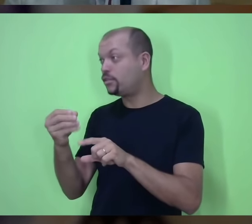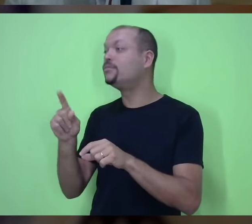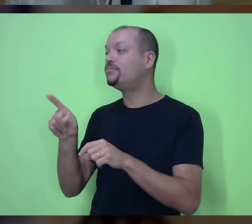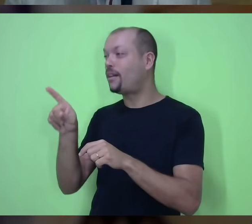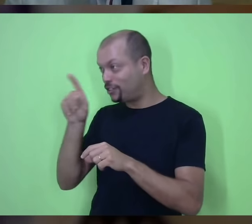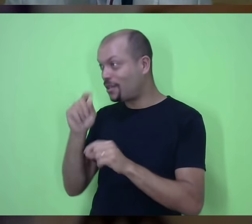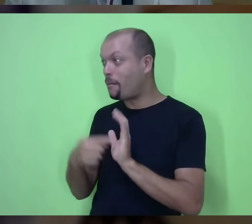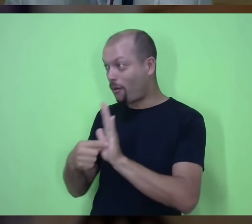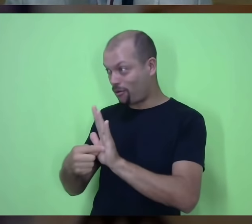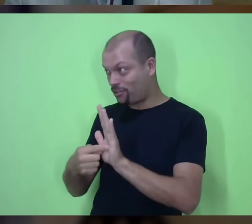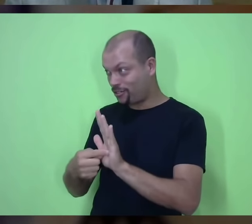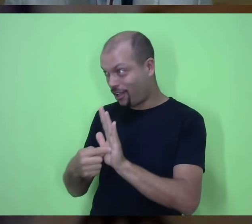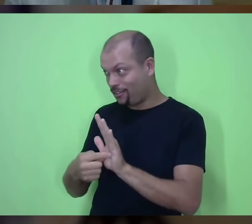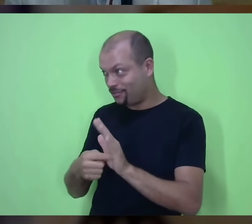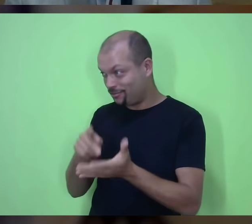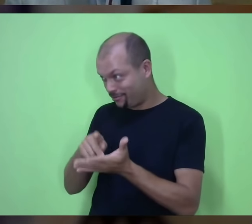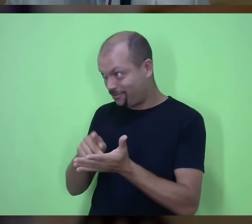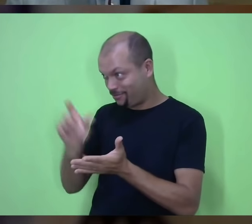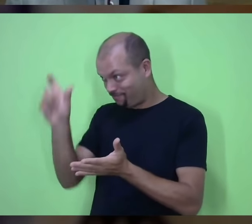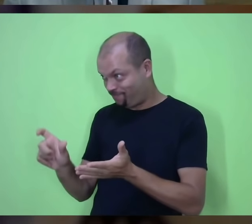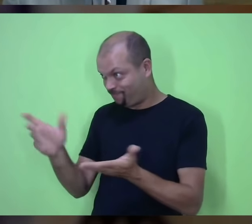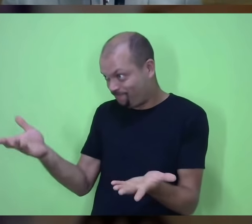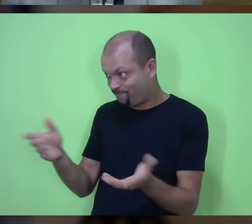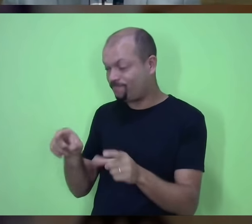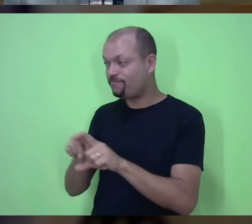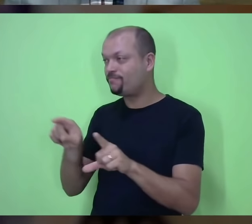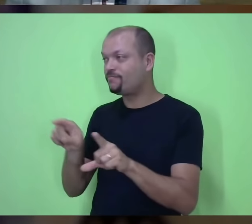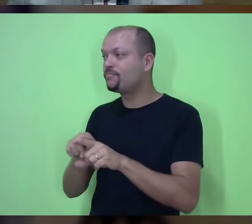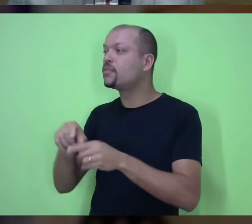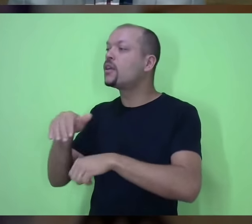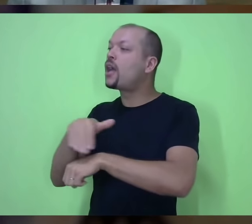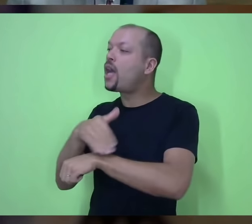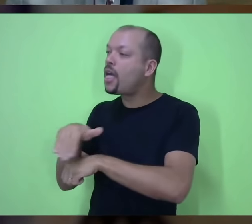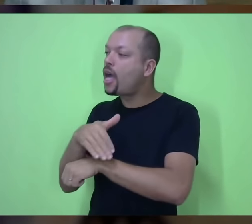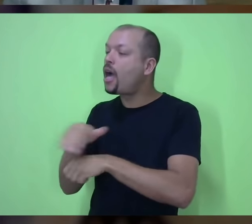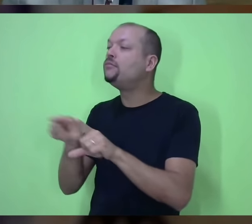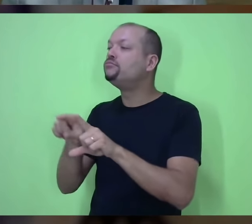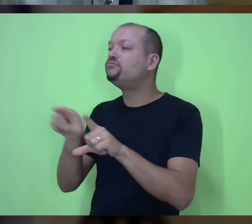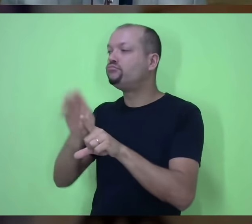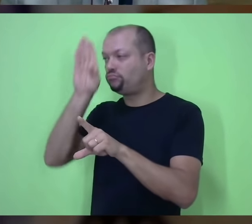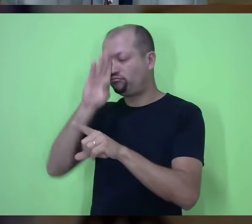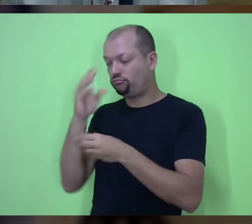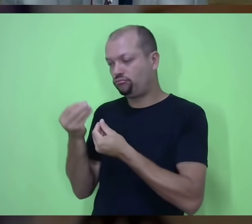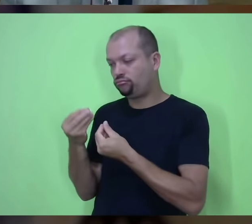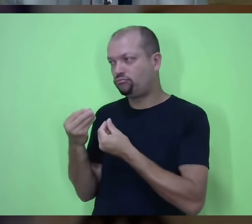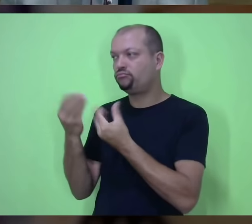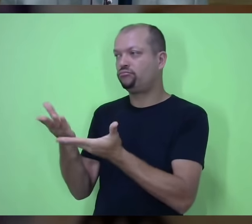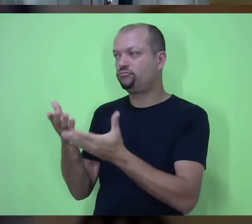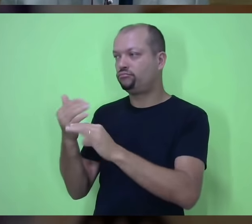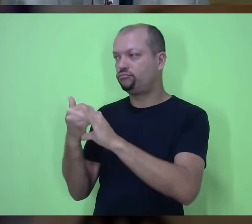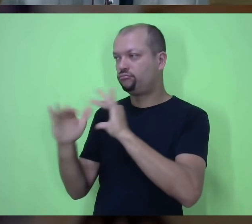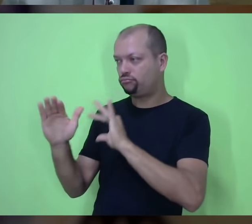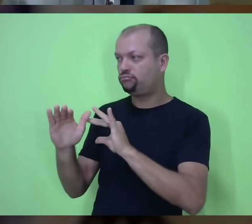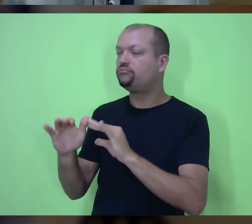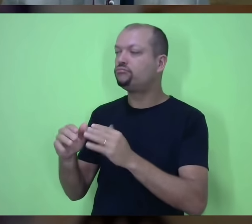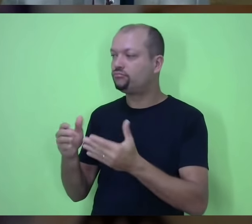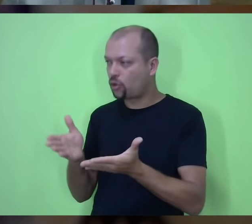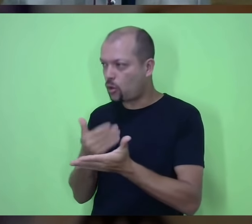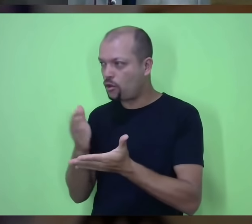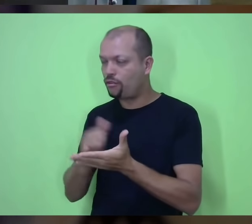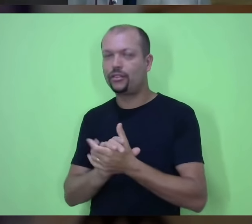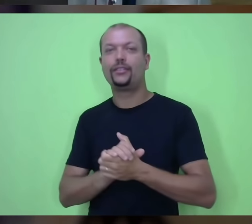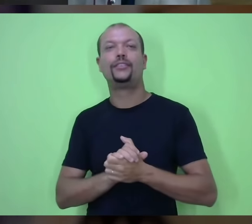que a senhora é a senhora, mande o seu endereço também para que a gente possa enviar gratuitamente este livro de